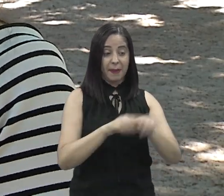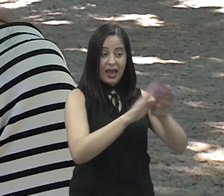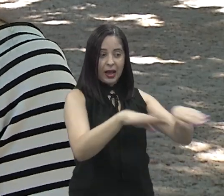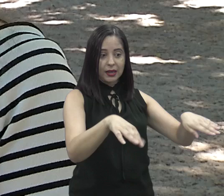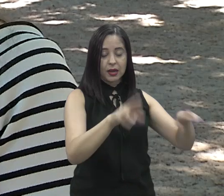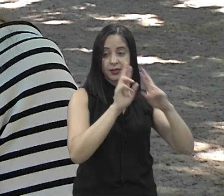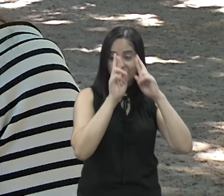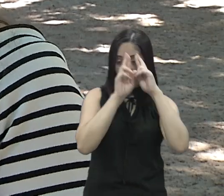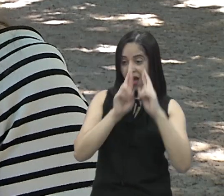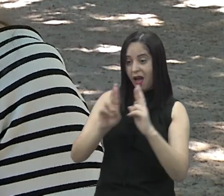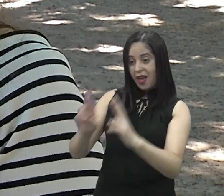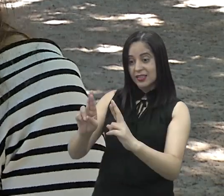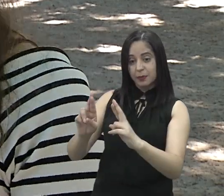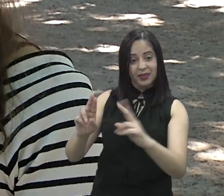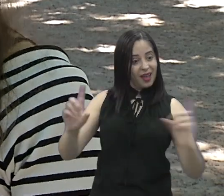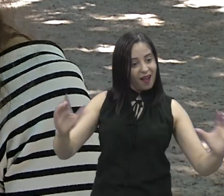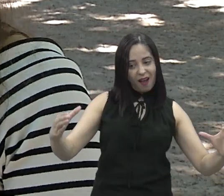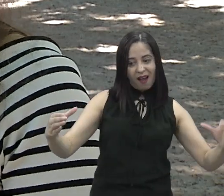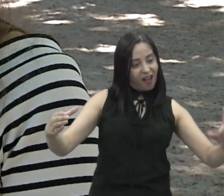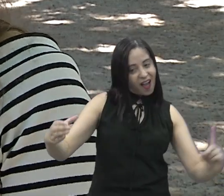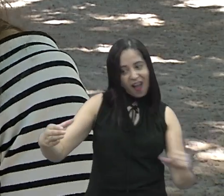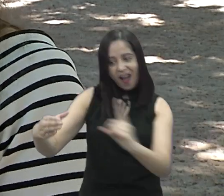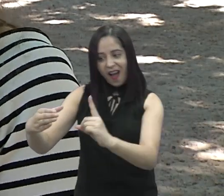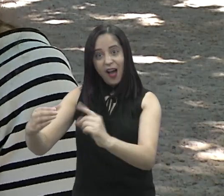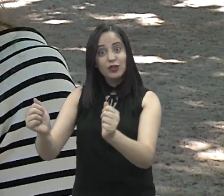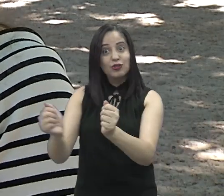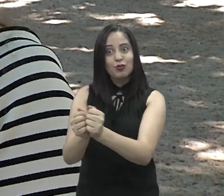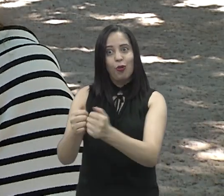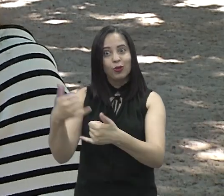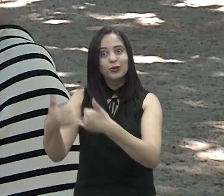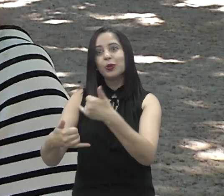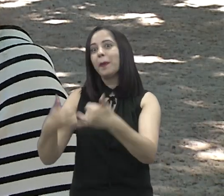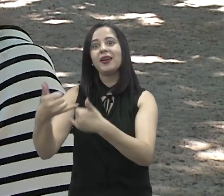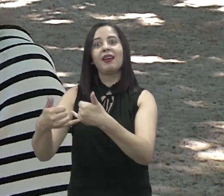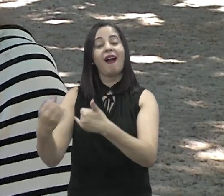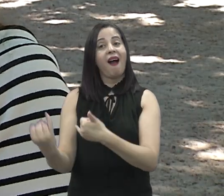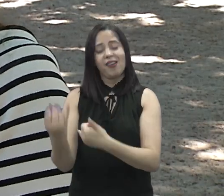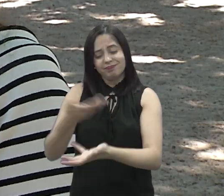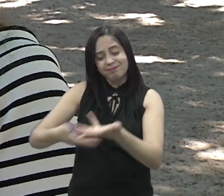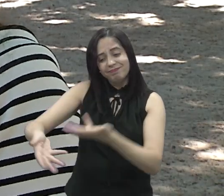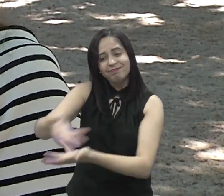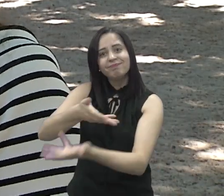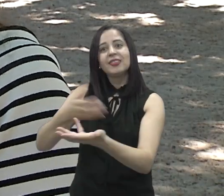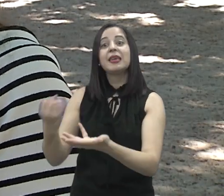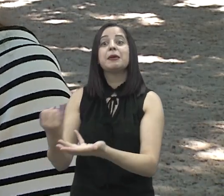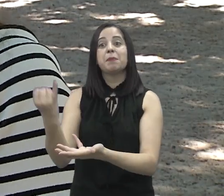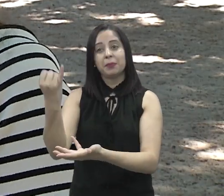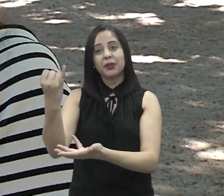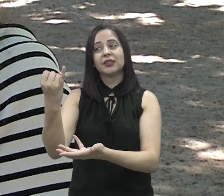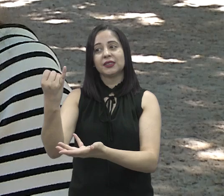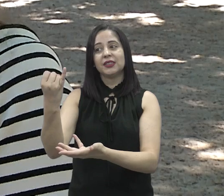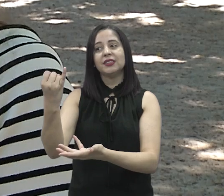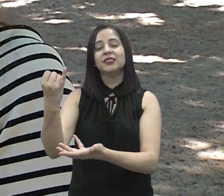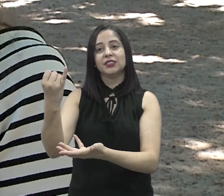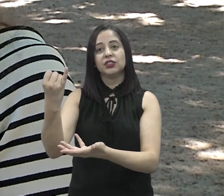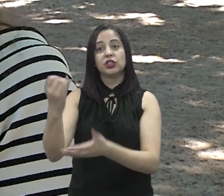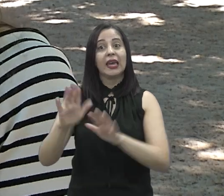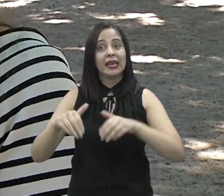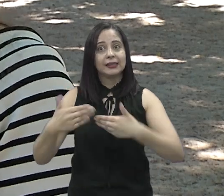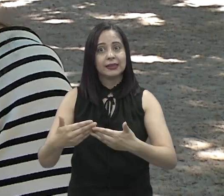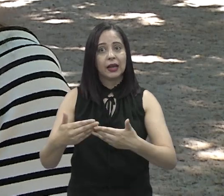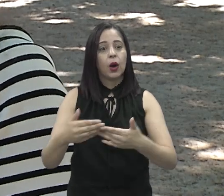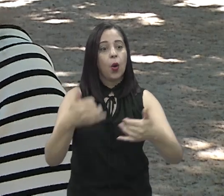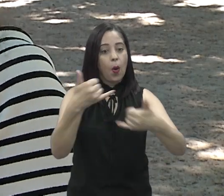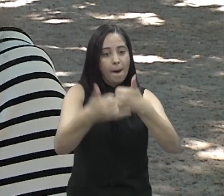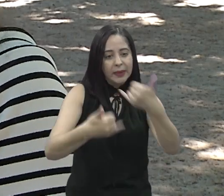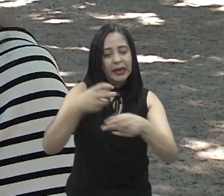a respeitar esses brinquedos, a brincar juntos, que eu acho que isso é o mais importante, né? Então, que sejam